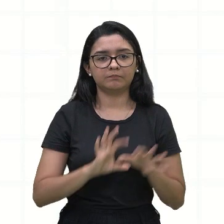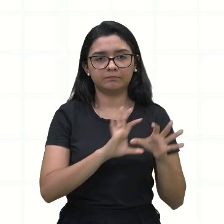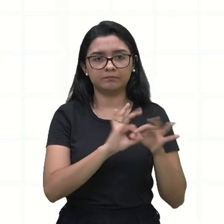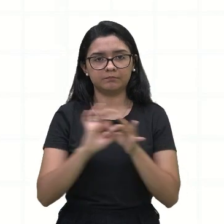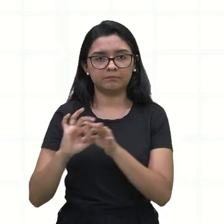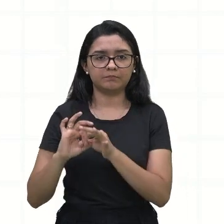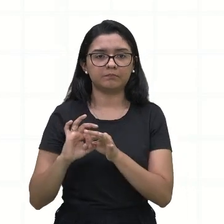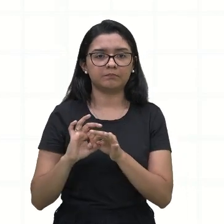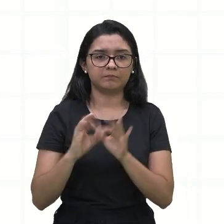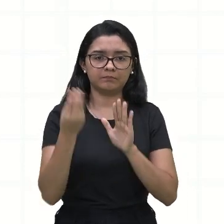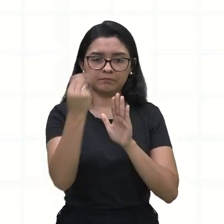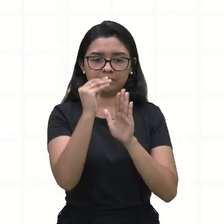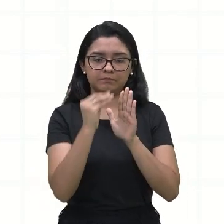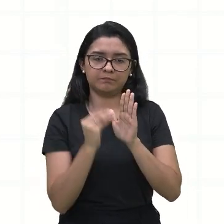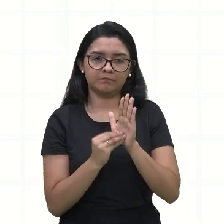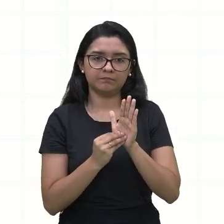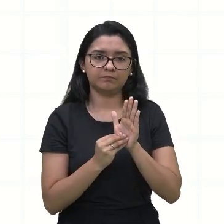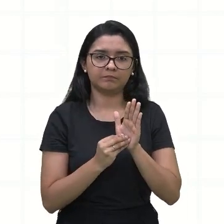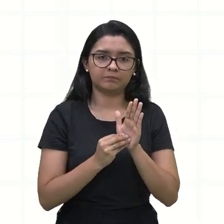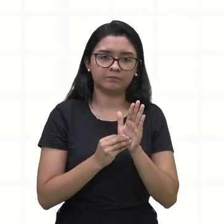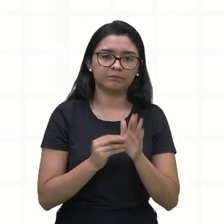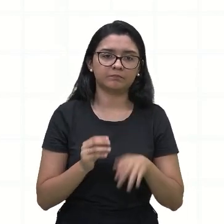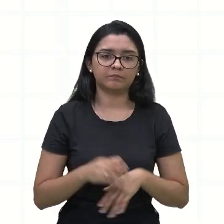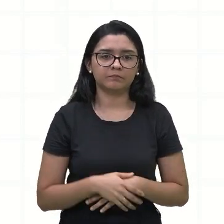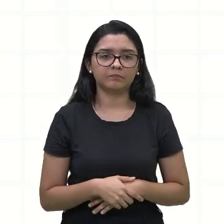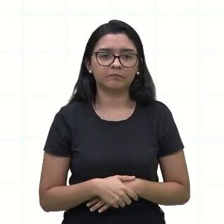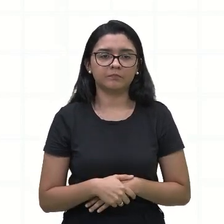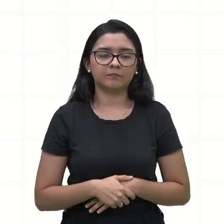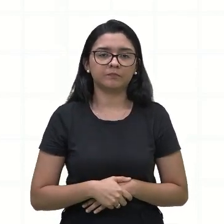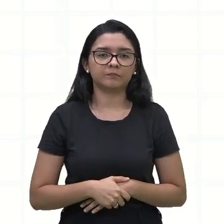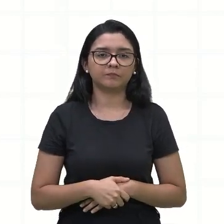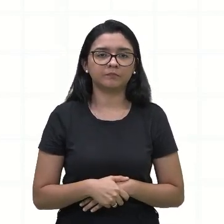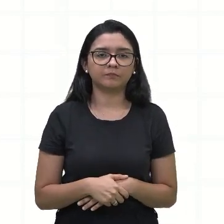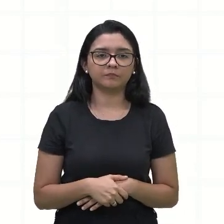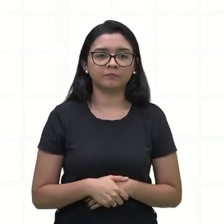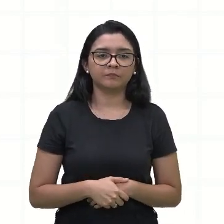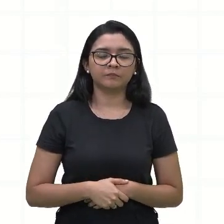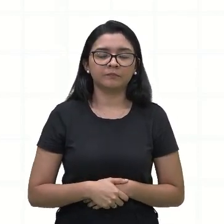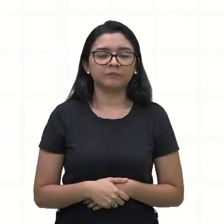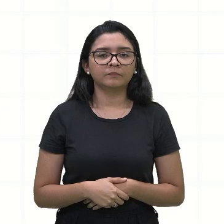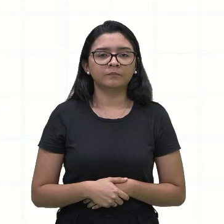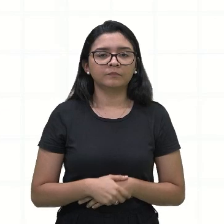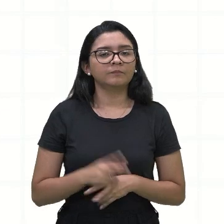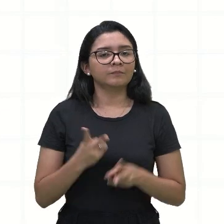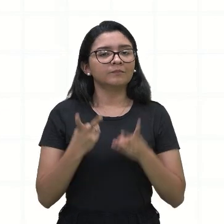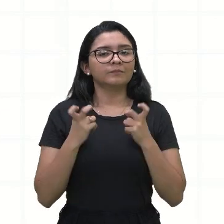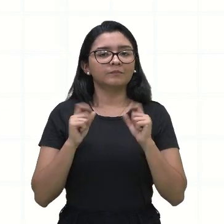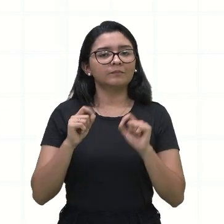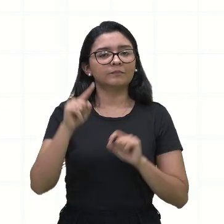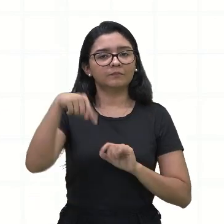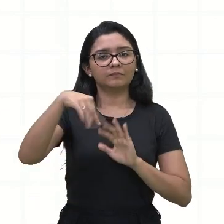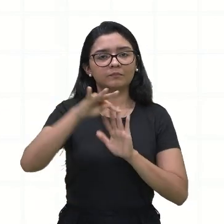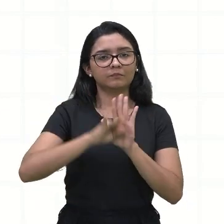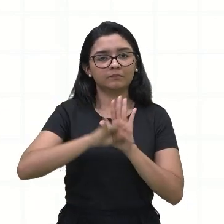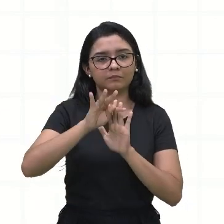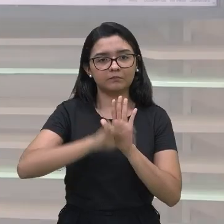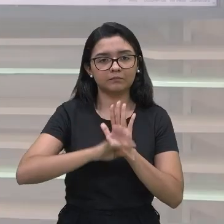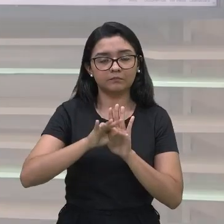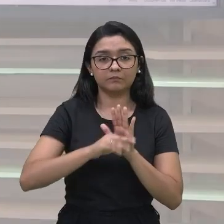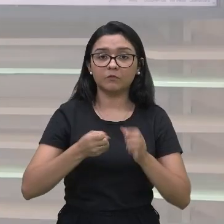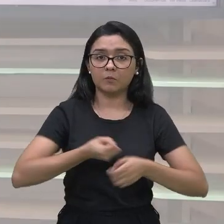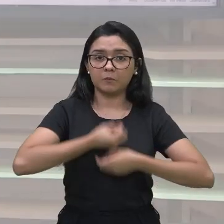a preencher essas lacunas deixadas pelo autor. Notaram? Então, notem aí que é um texto, é um